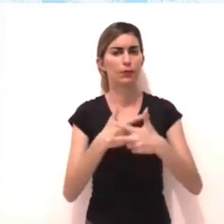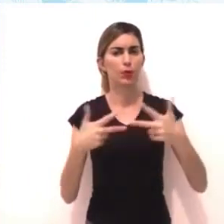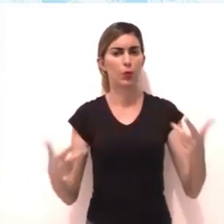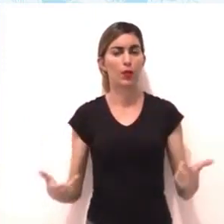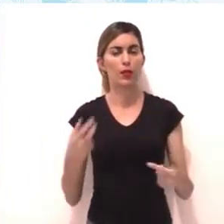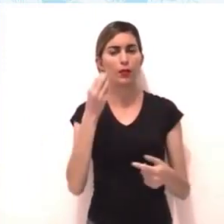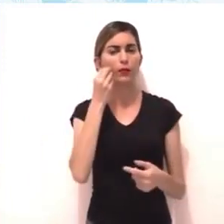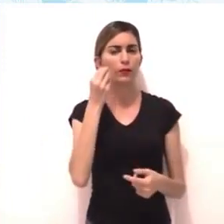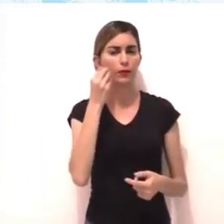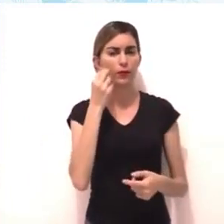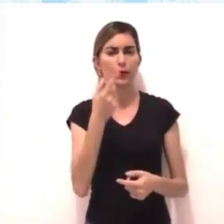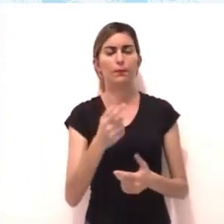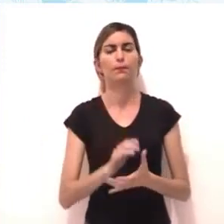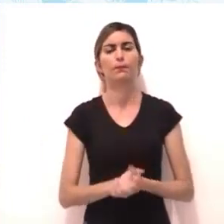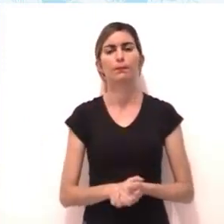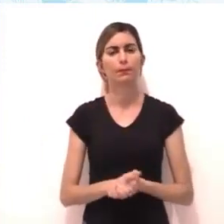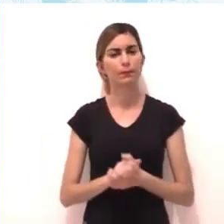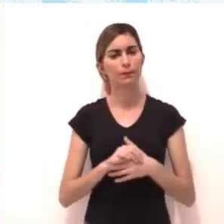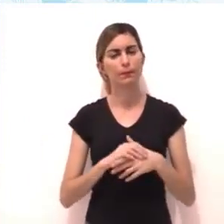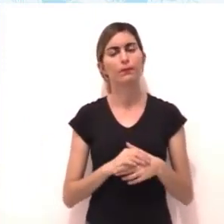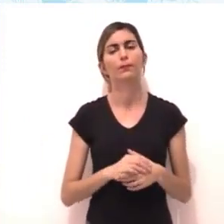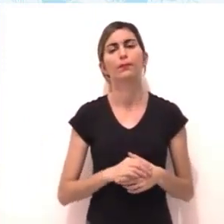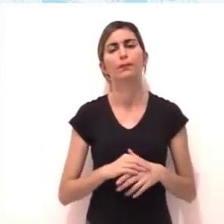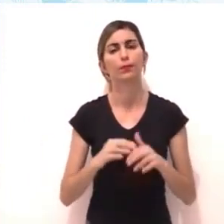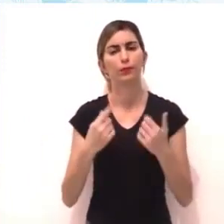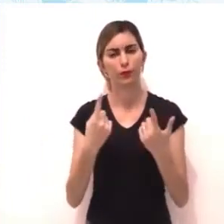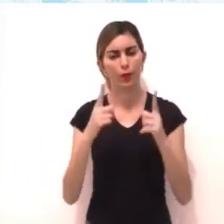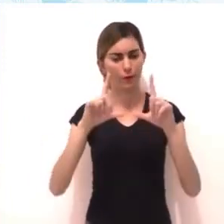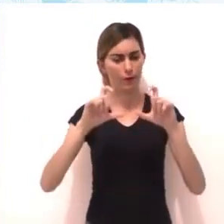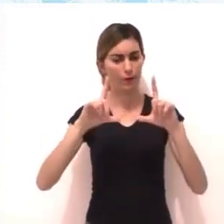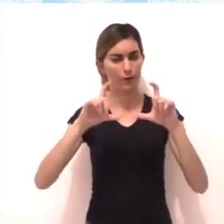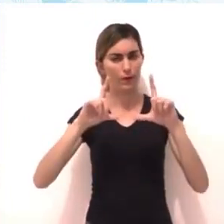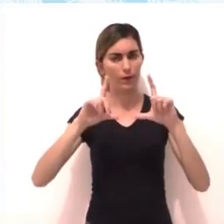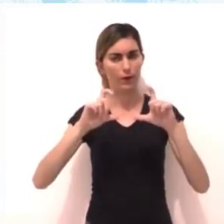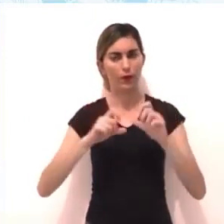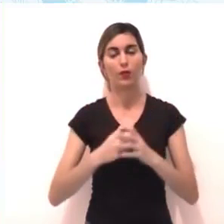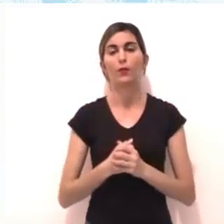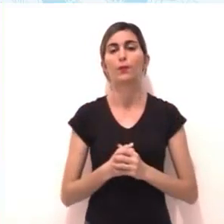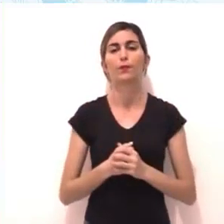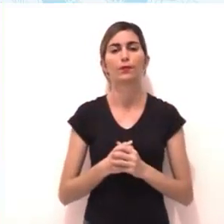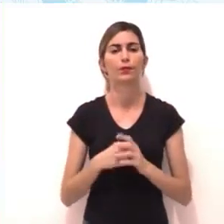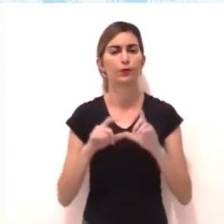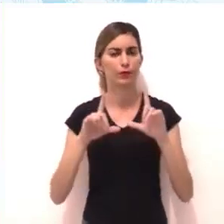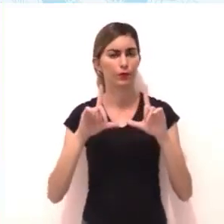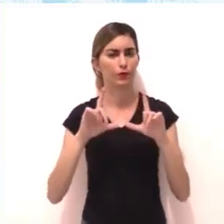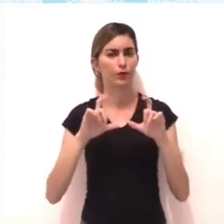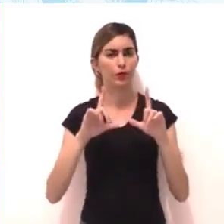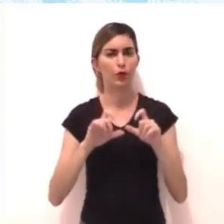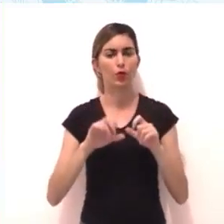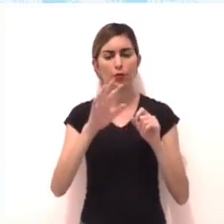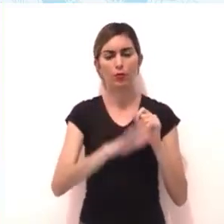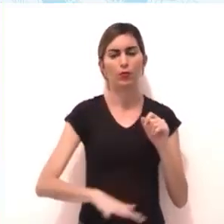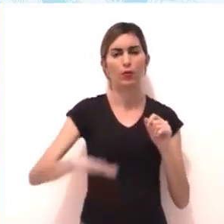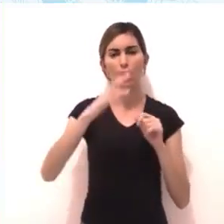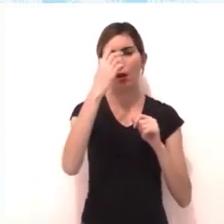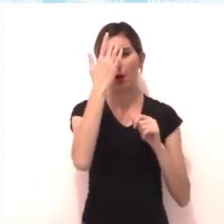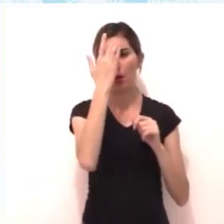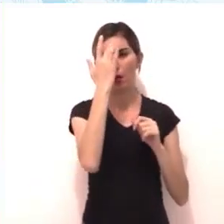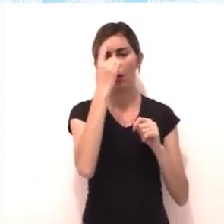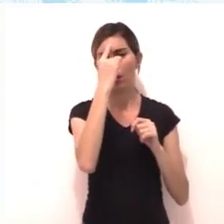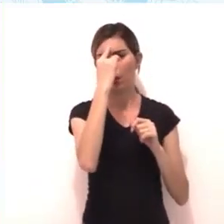vamos ver na imagem aí uma foto que foi realizada na região da